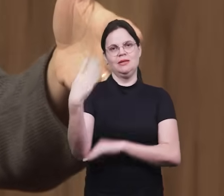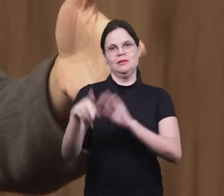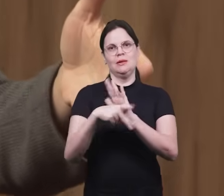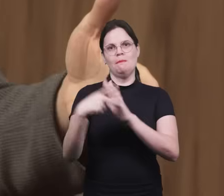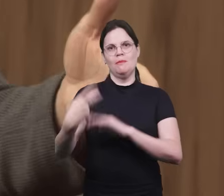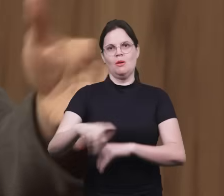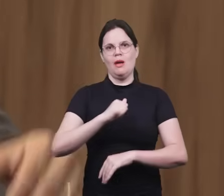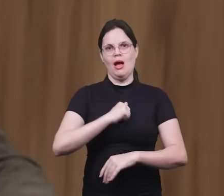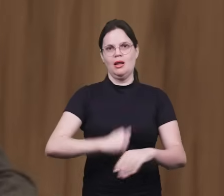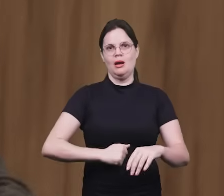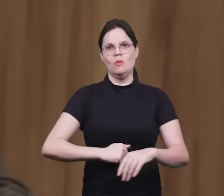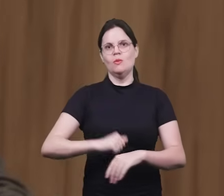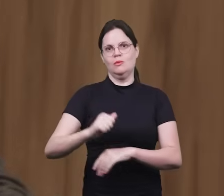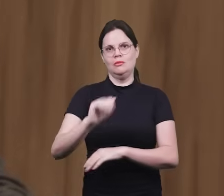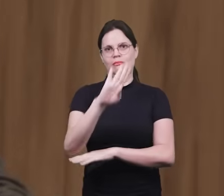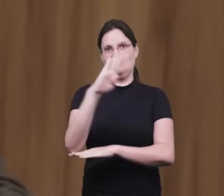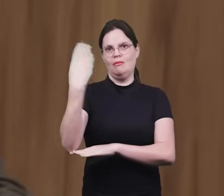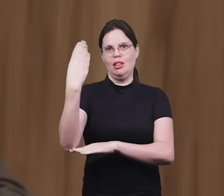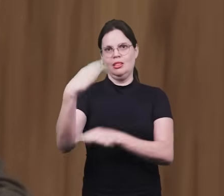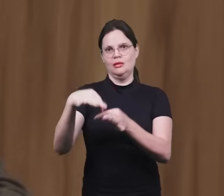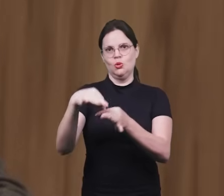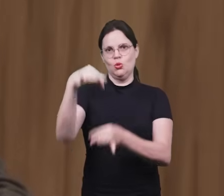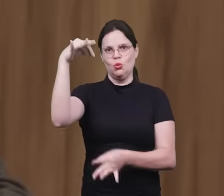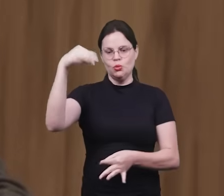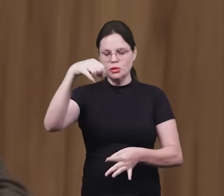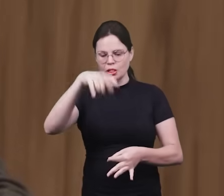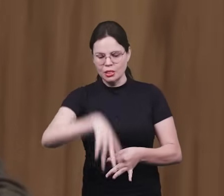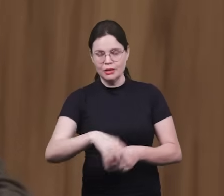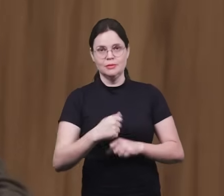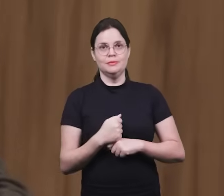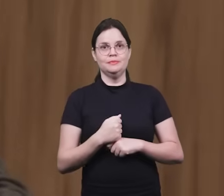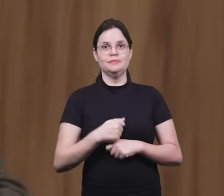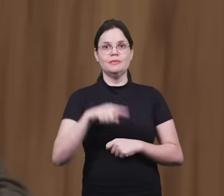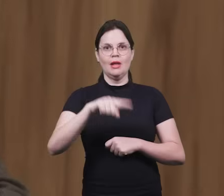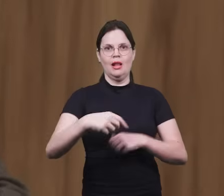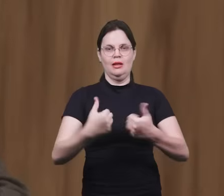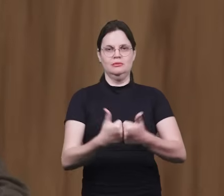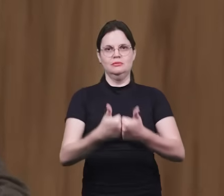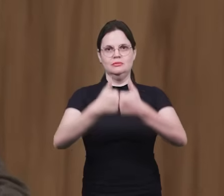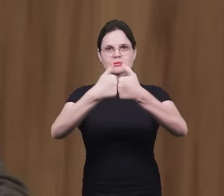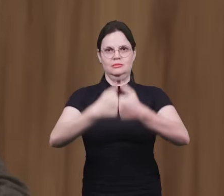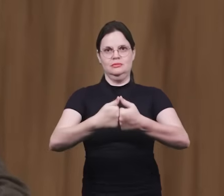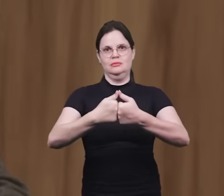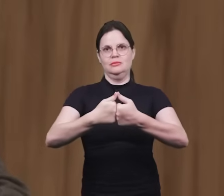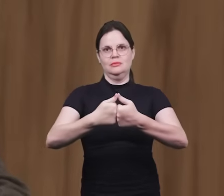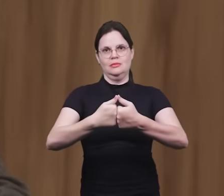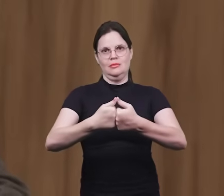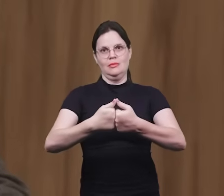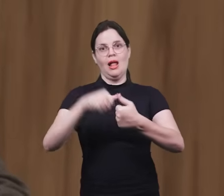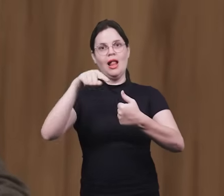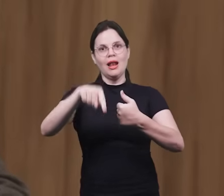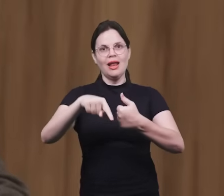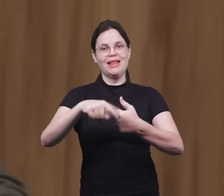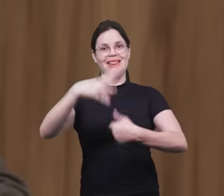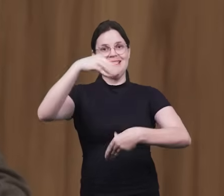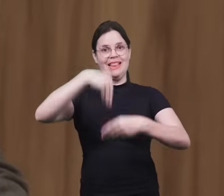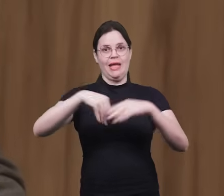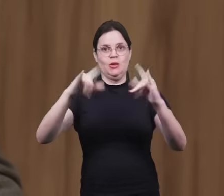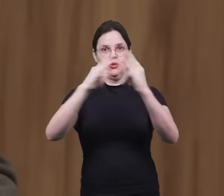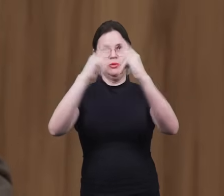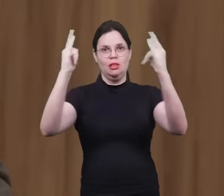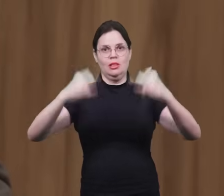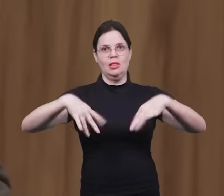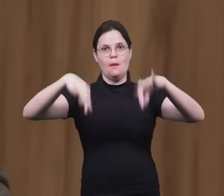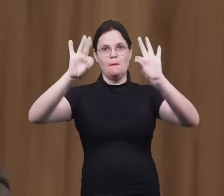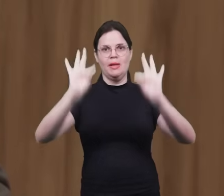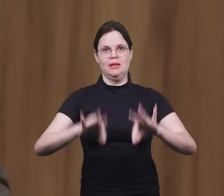do tabernáculo, que era o lugar onde o Senhor se revelava a Israel, mas as pessoas não tinham acesso. Era o maná escondido por quê?